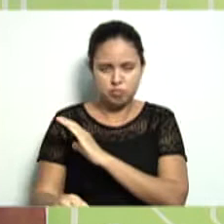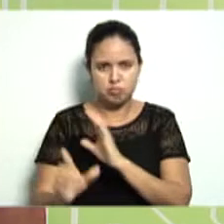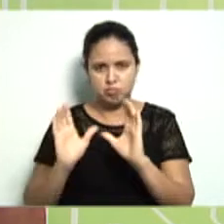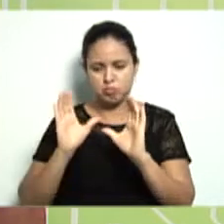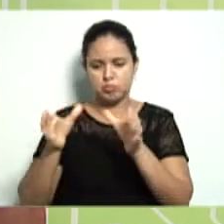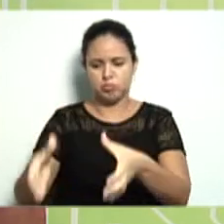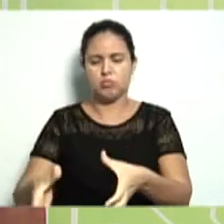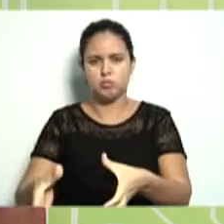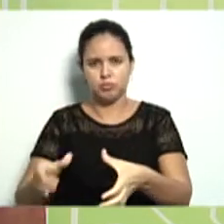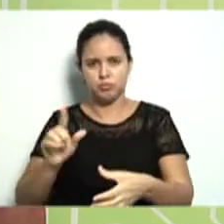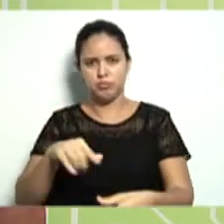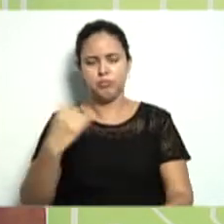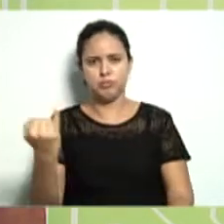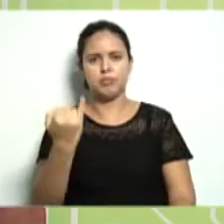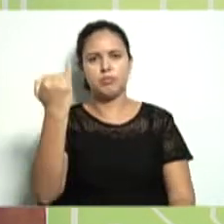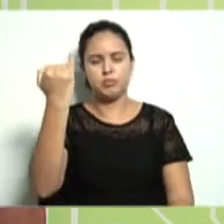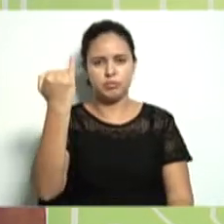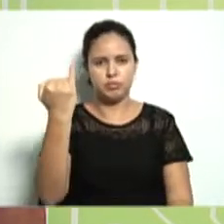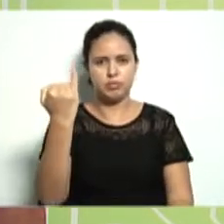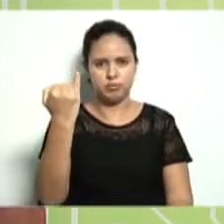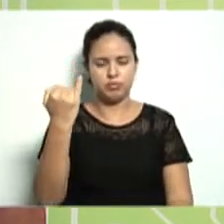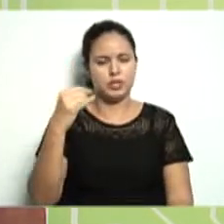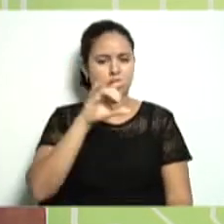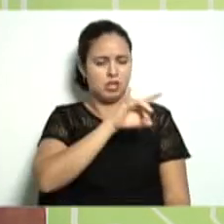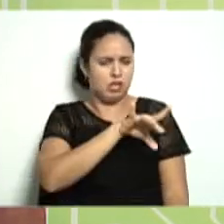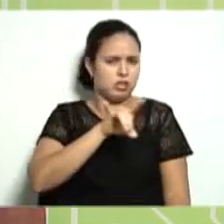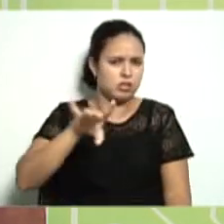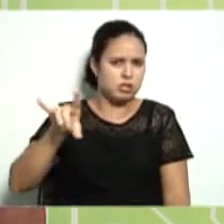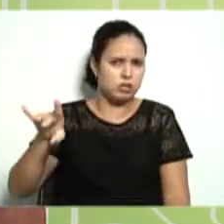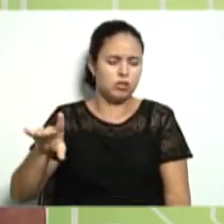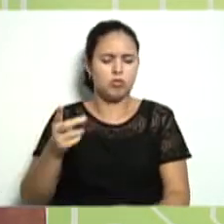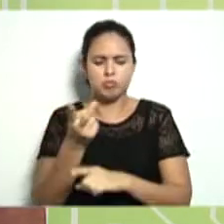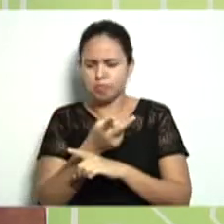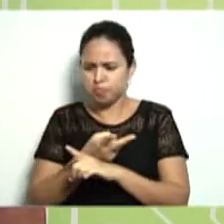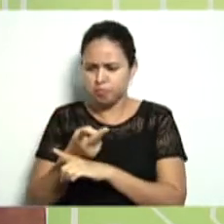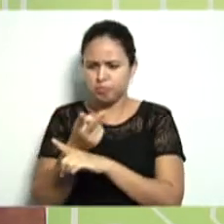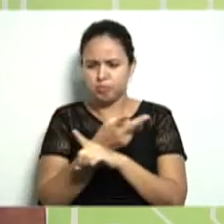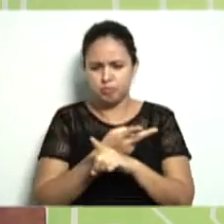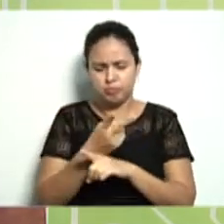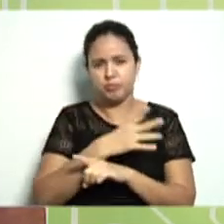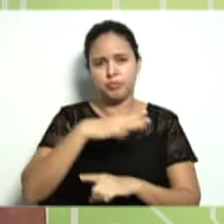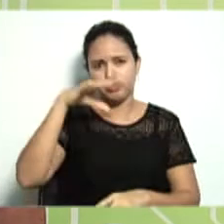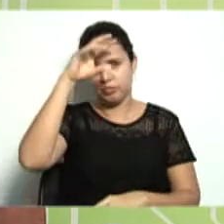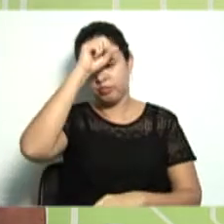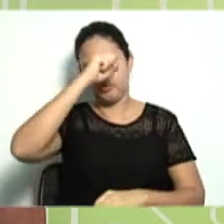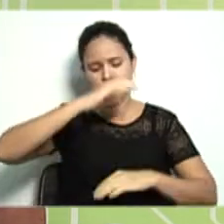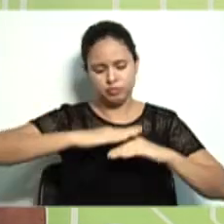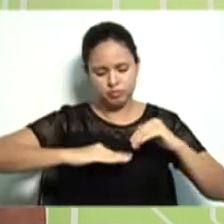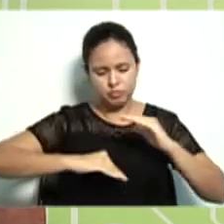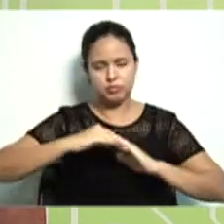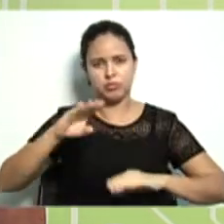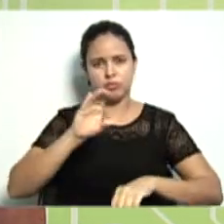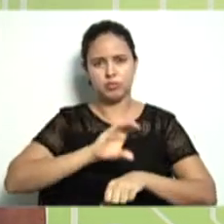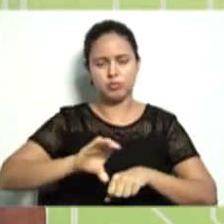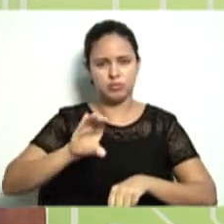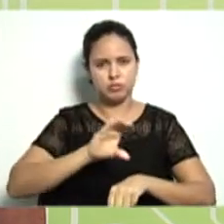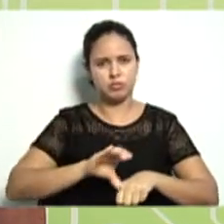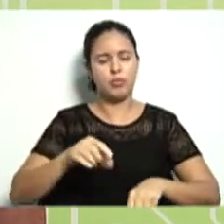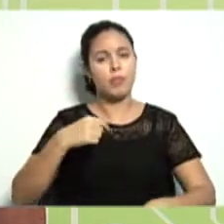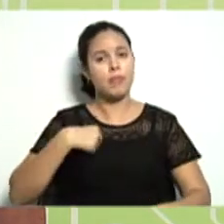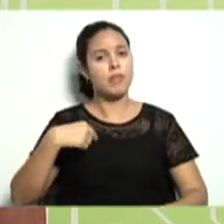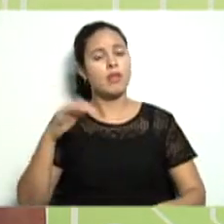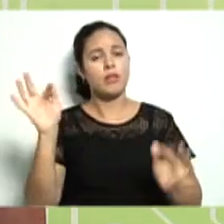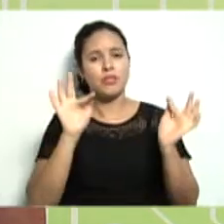É importante essa iniciativa de buscar o conhecimento também. E eu fico muito